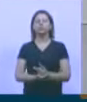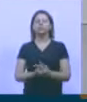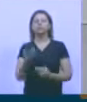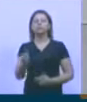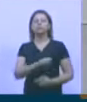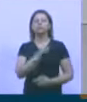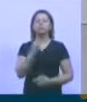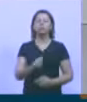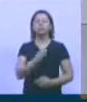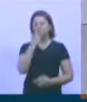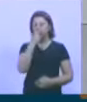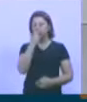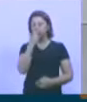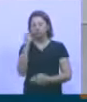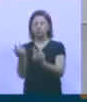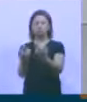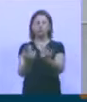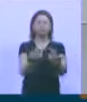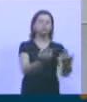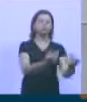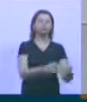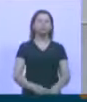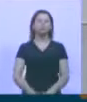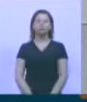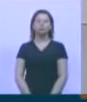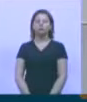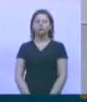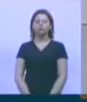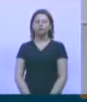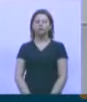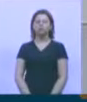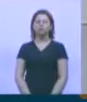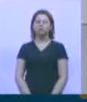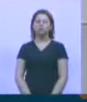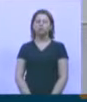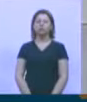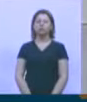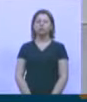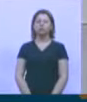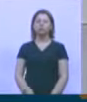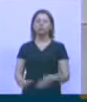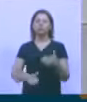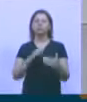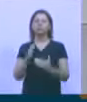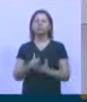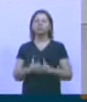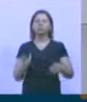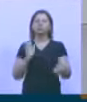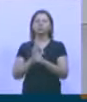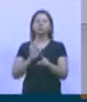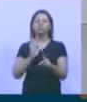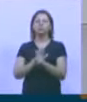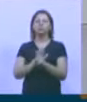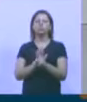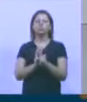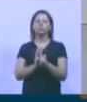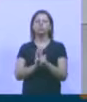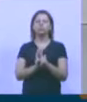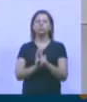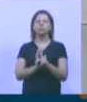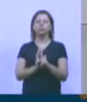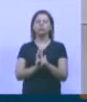vida. They all belong to the lowest caste in that state. Eles todos pertenciam